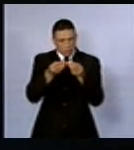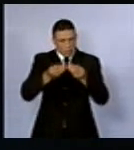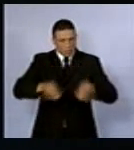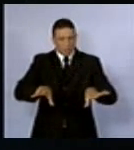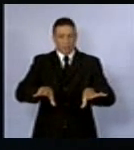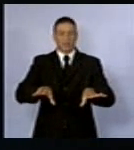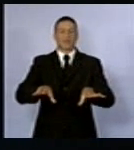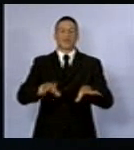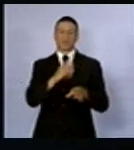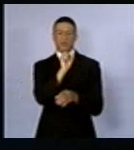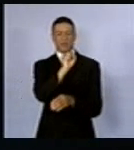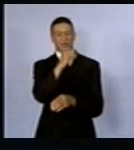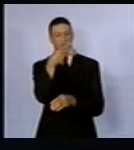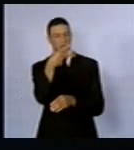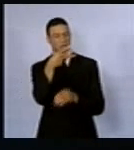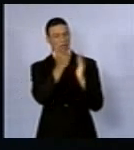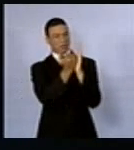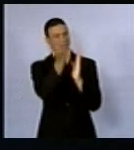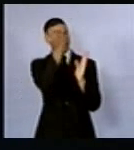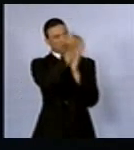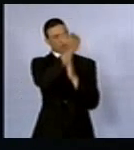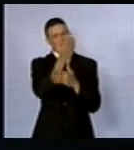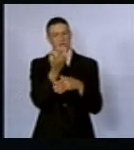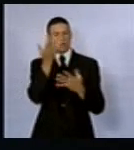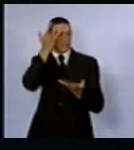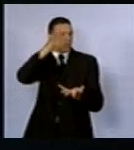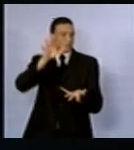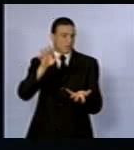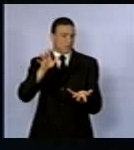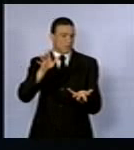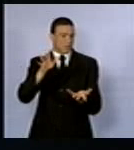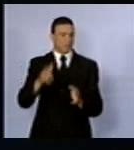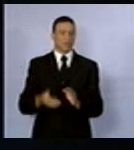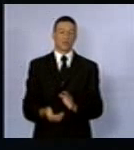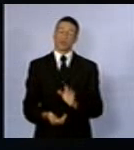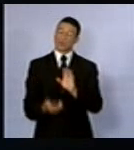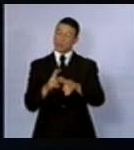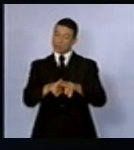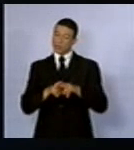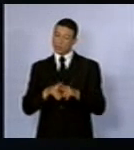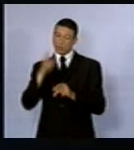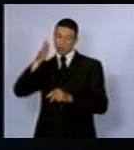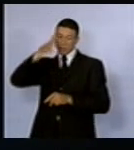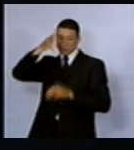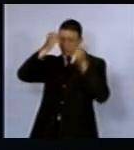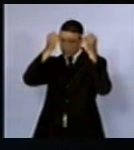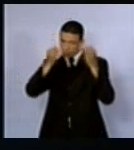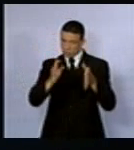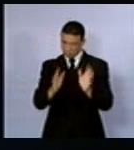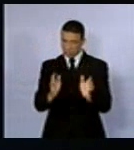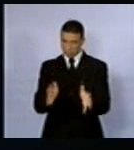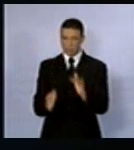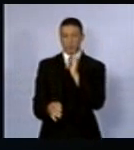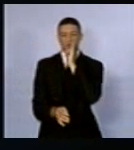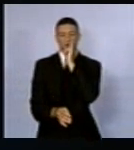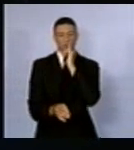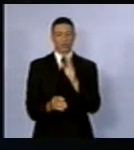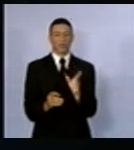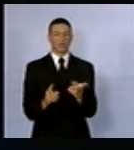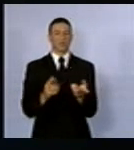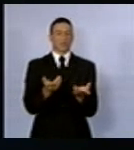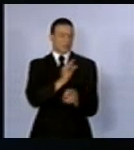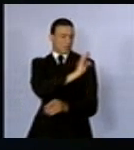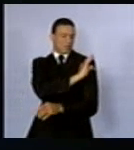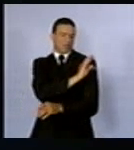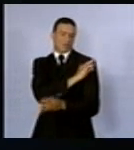dos 83,3 microteslas. Então, como eu falei, quais são as alternativas técnicas? Então, aqui eu queria dizer, de onde